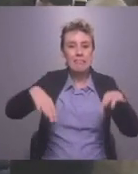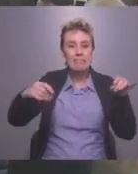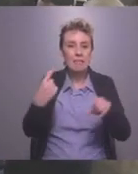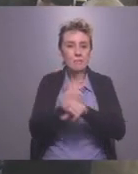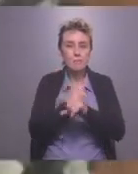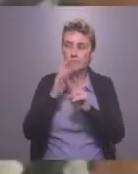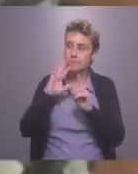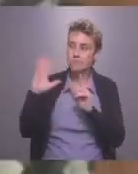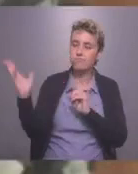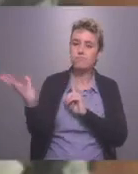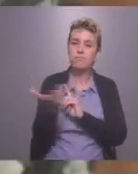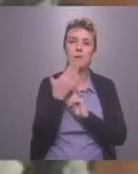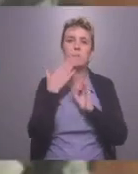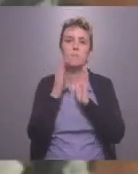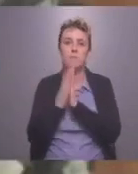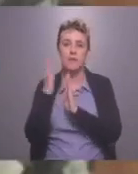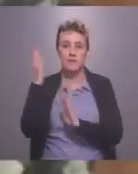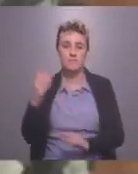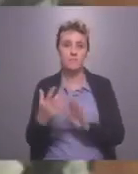Oremos, irmãos.